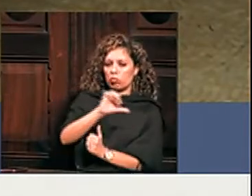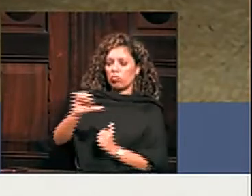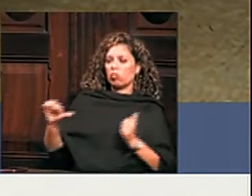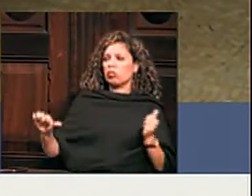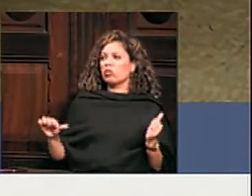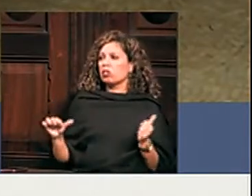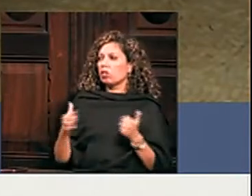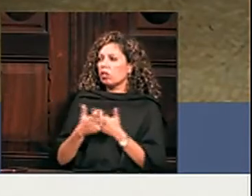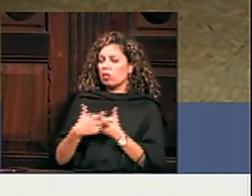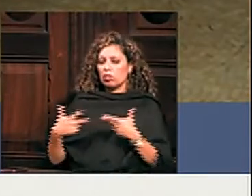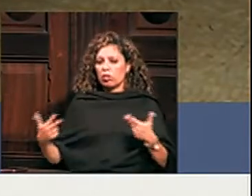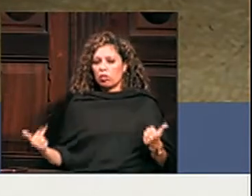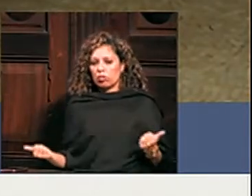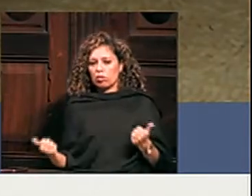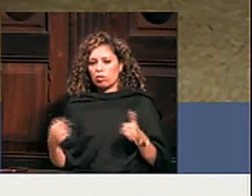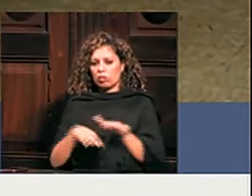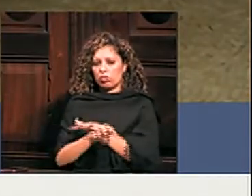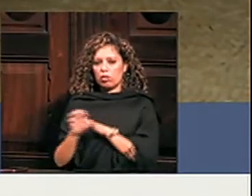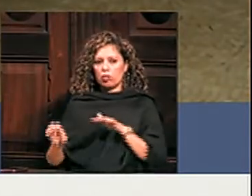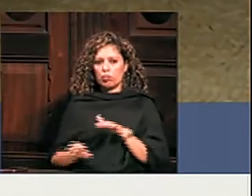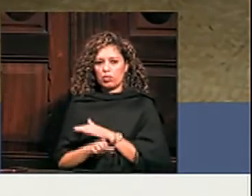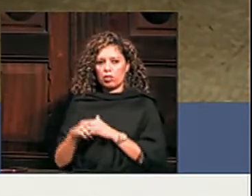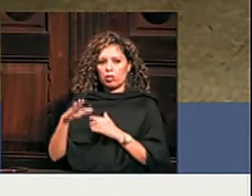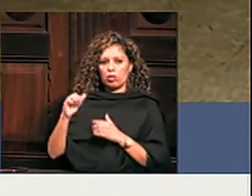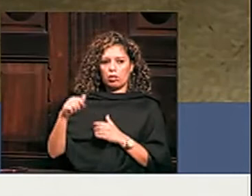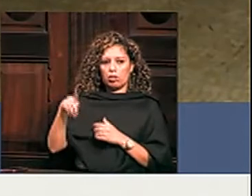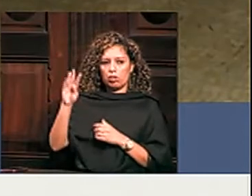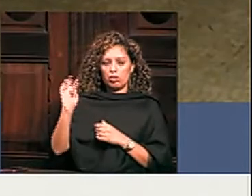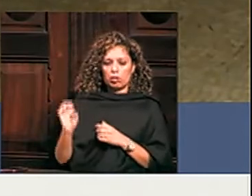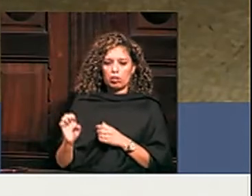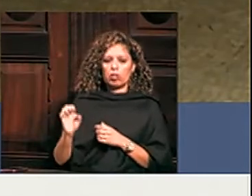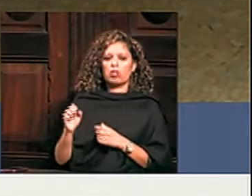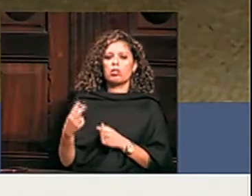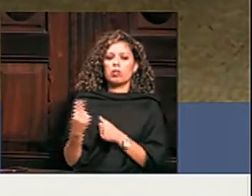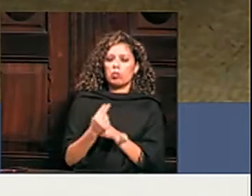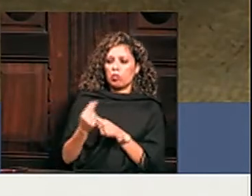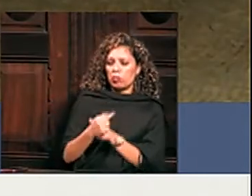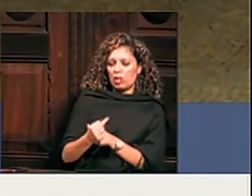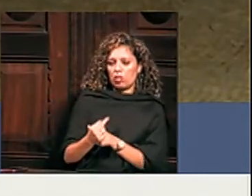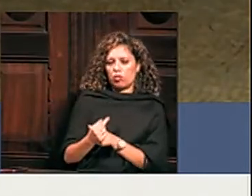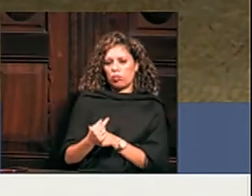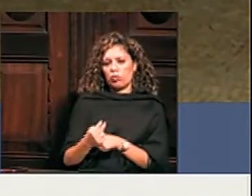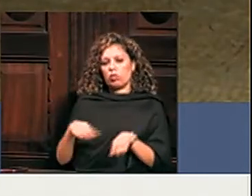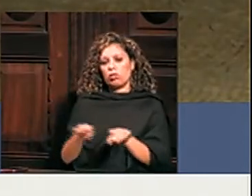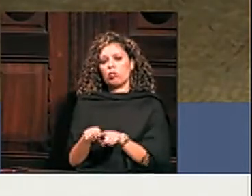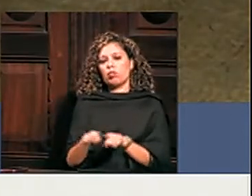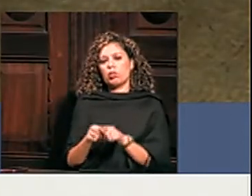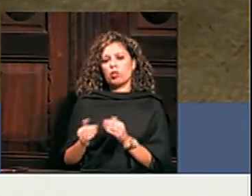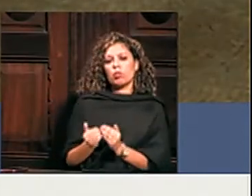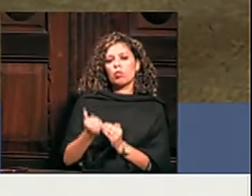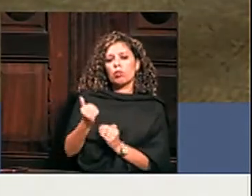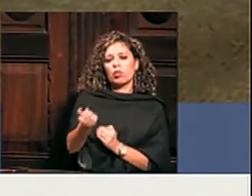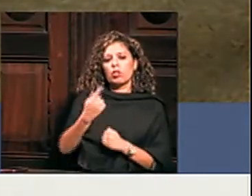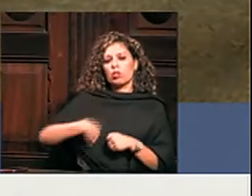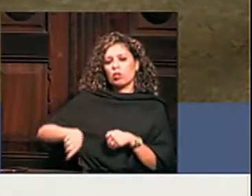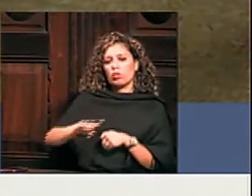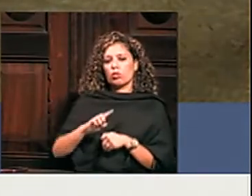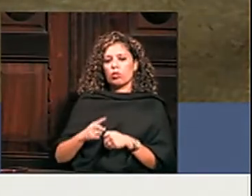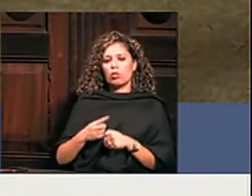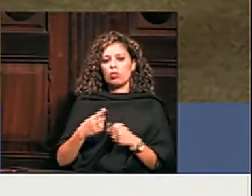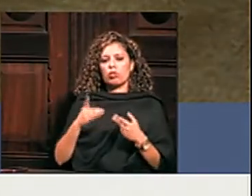garantia da SEDAI no empréstimo que será feito. E a partir daí, senhor presidente, dizer que hoje foi um